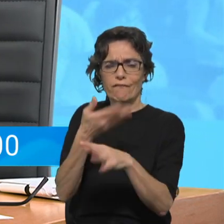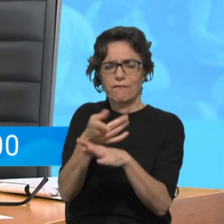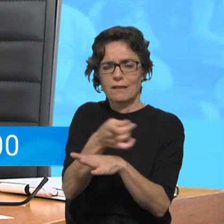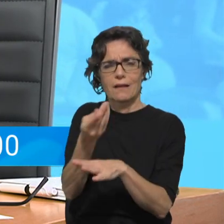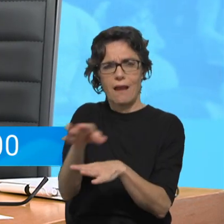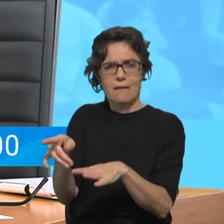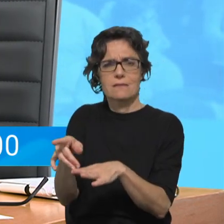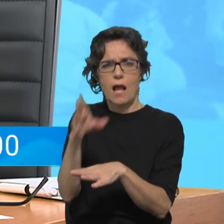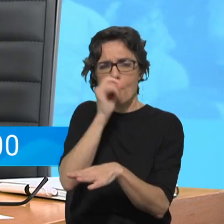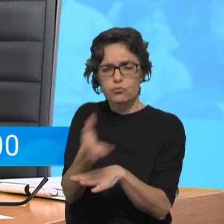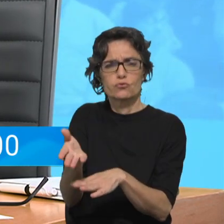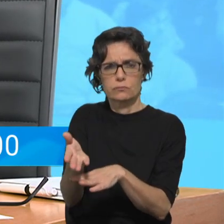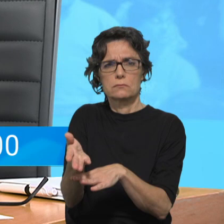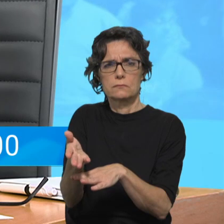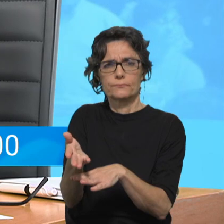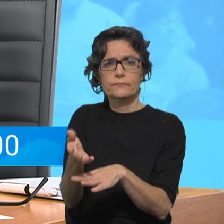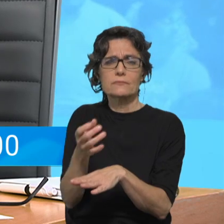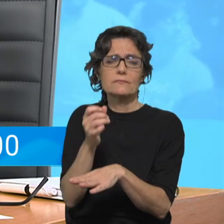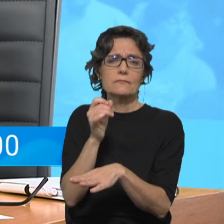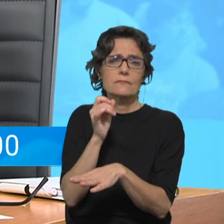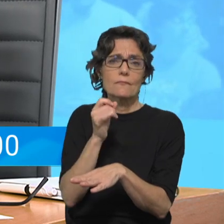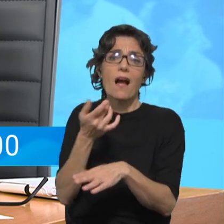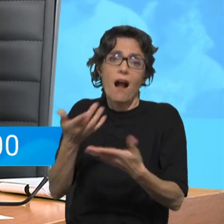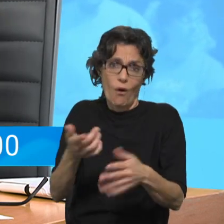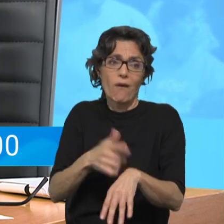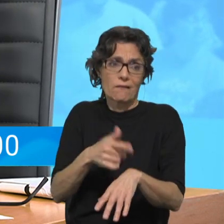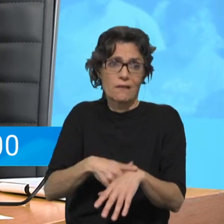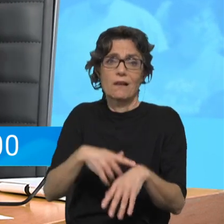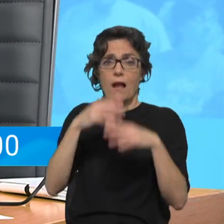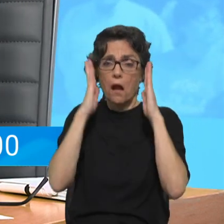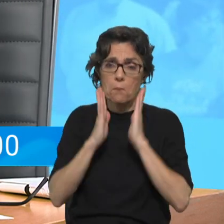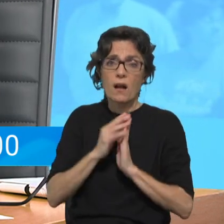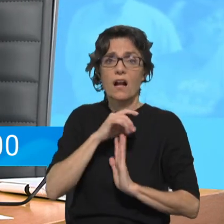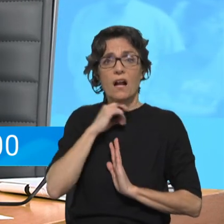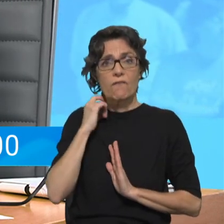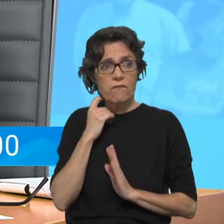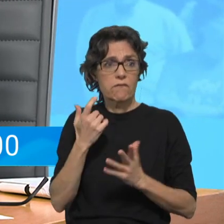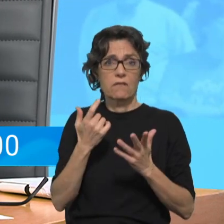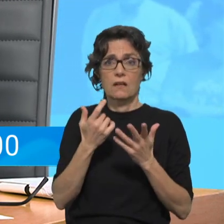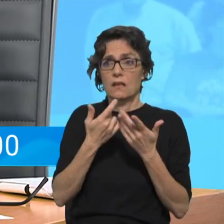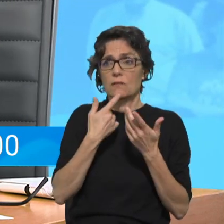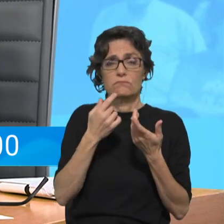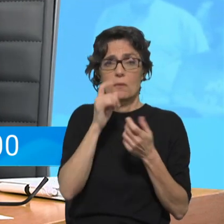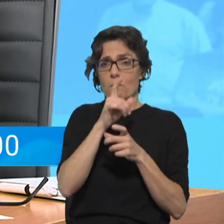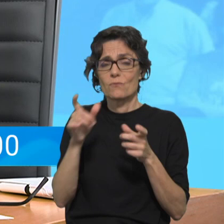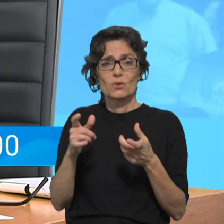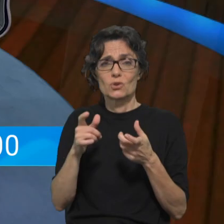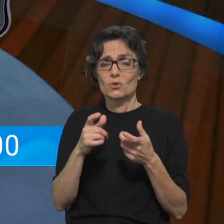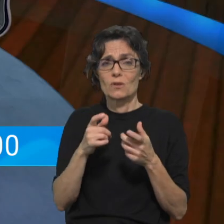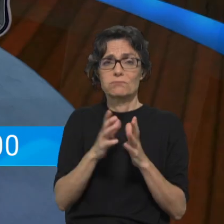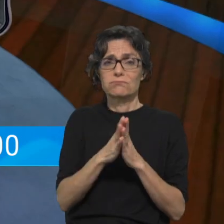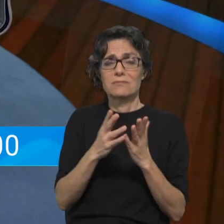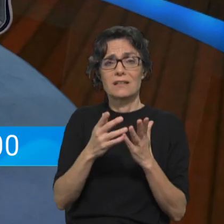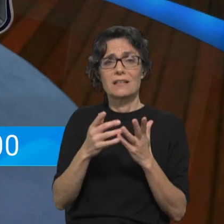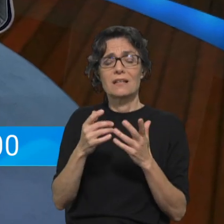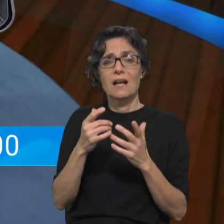era tempo de todos os padres e freiras e irmãs entregarem, que trabalham com crianças, entregarem, como fazem